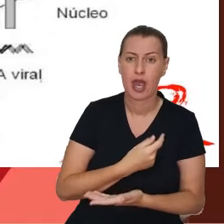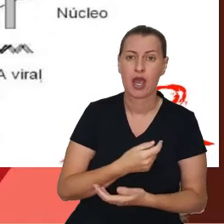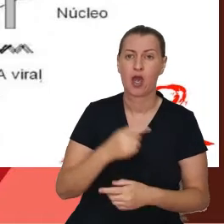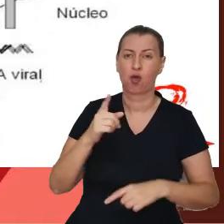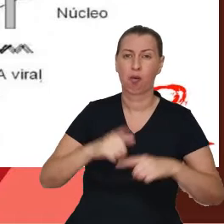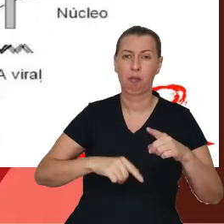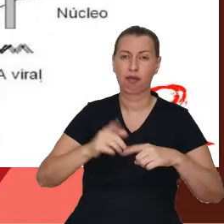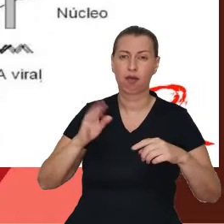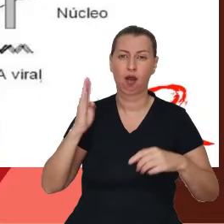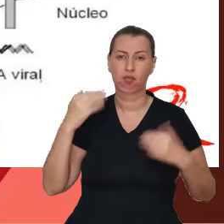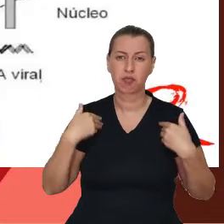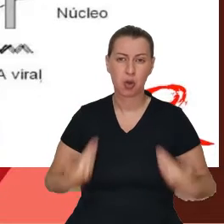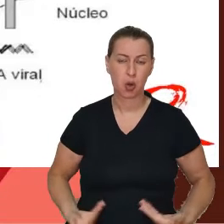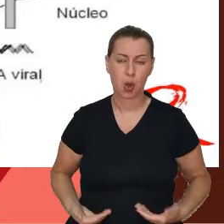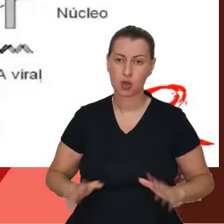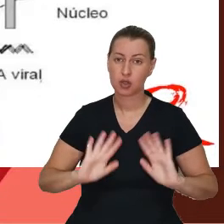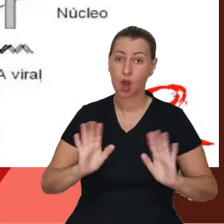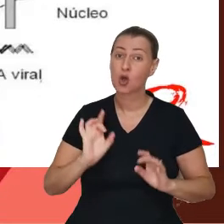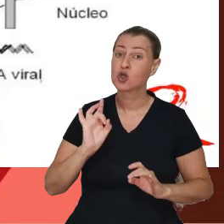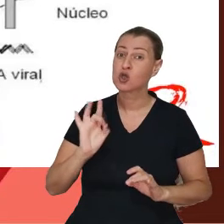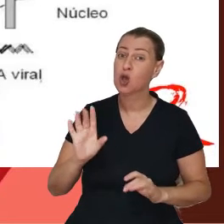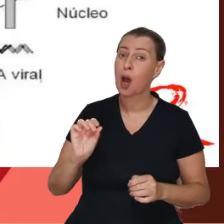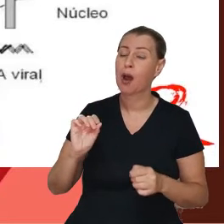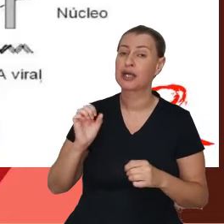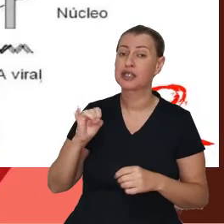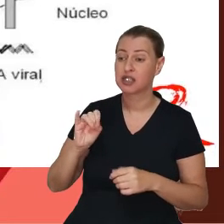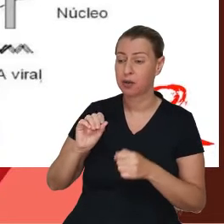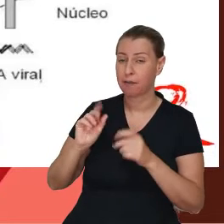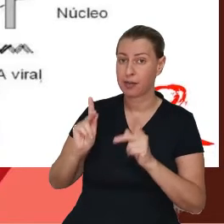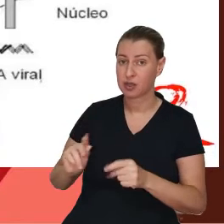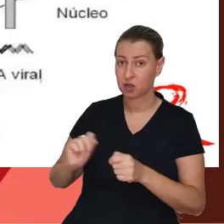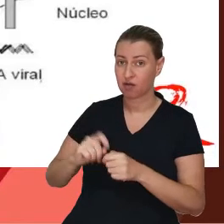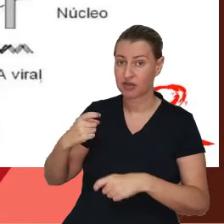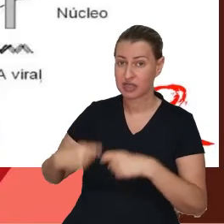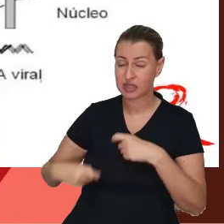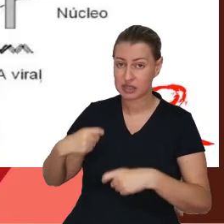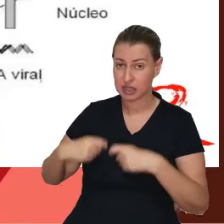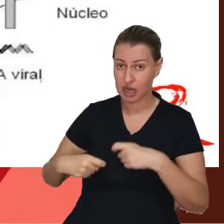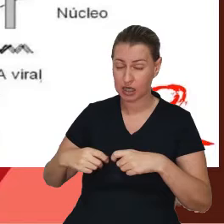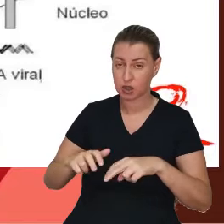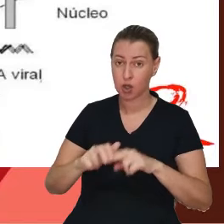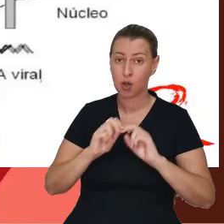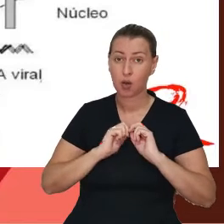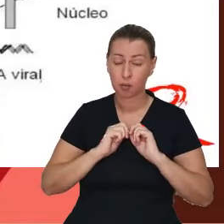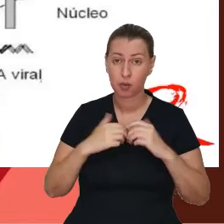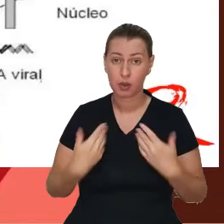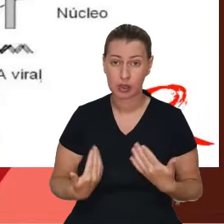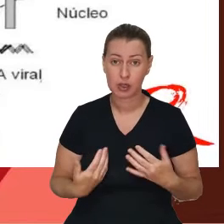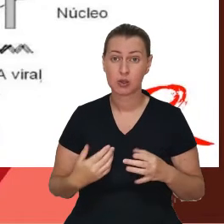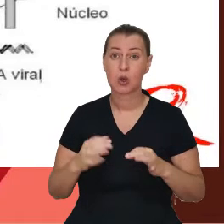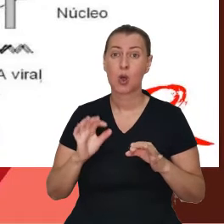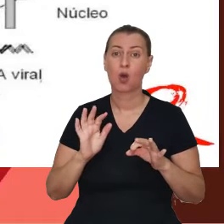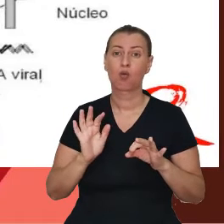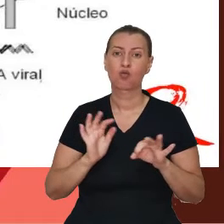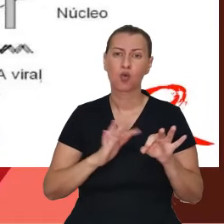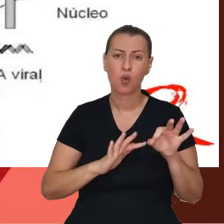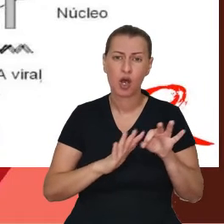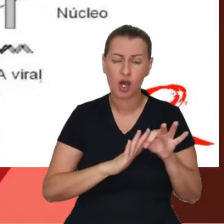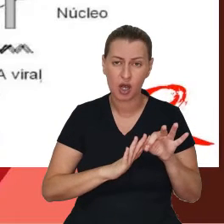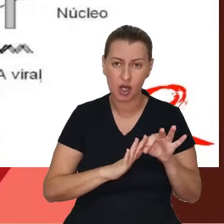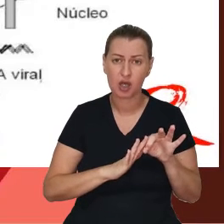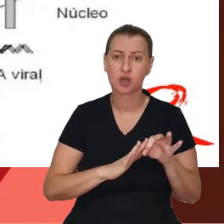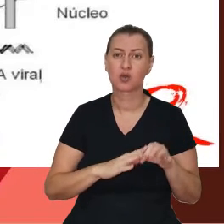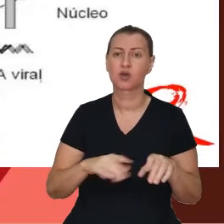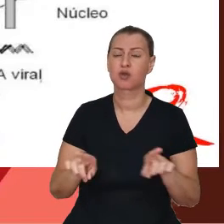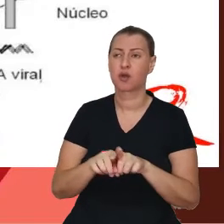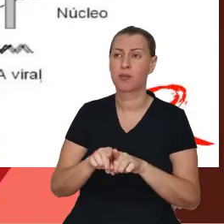para relações sexuais. Então, como ela funciona com impregnação na mucosa anal é a partir de 7 dias e